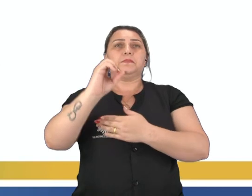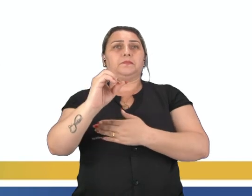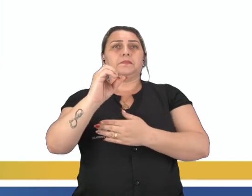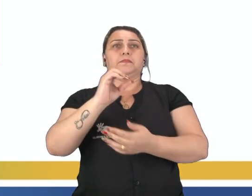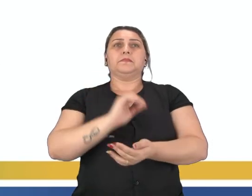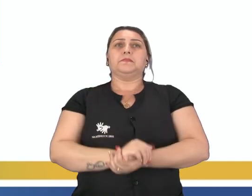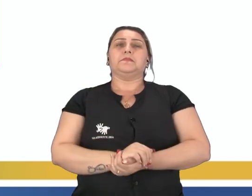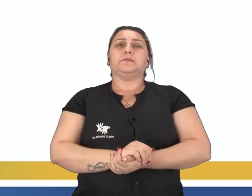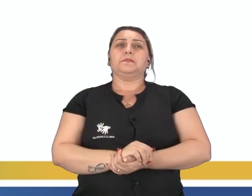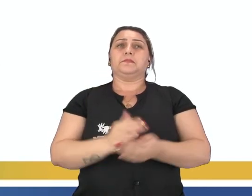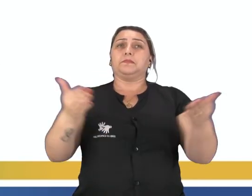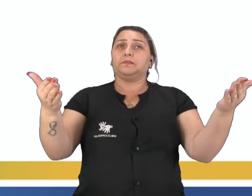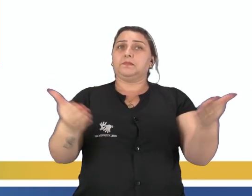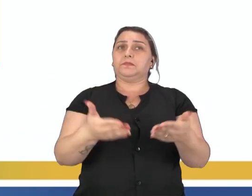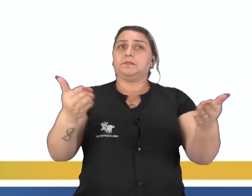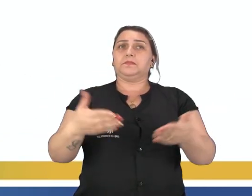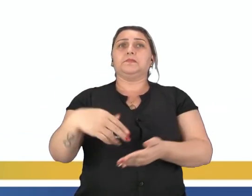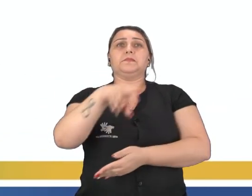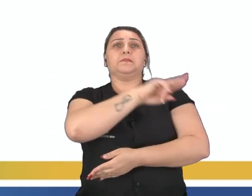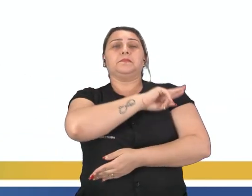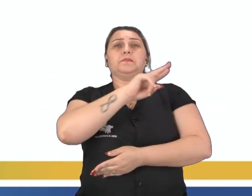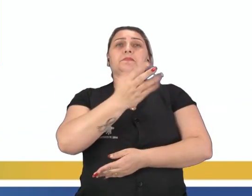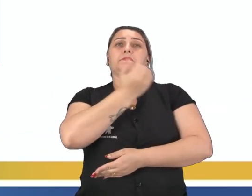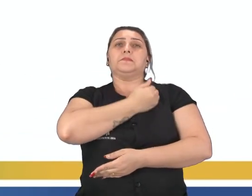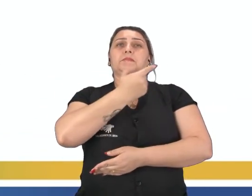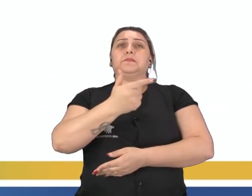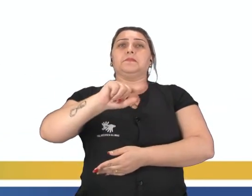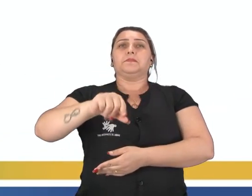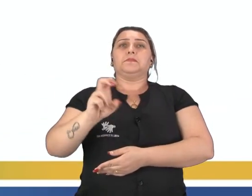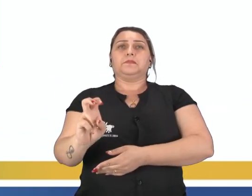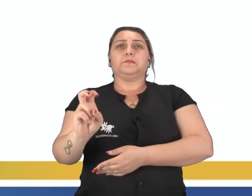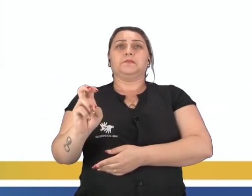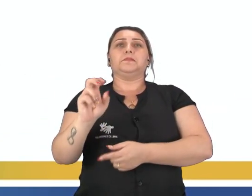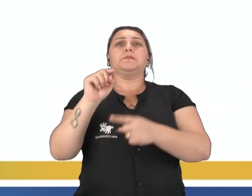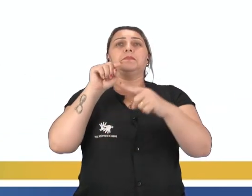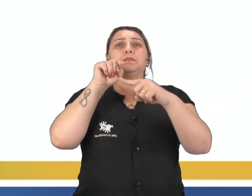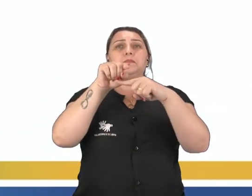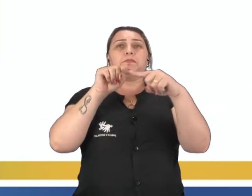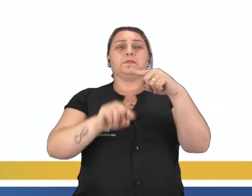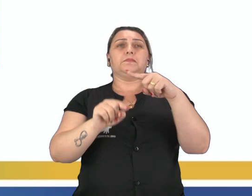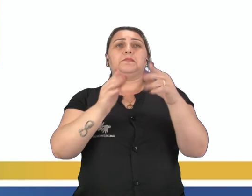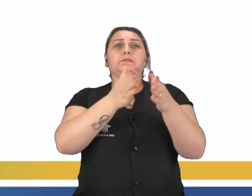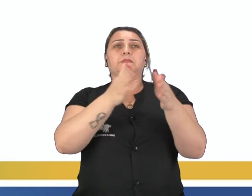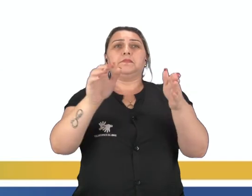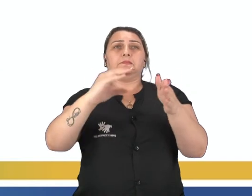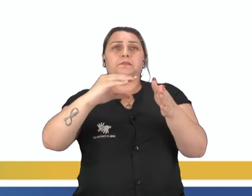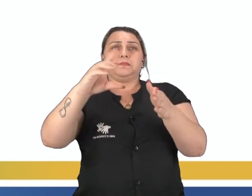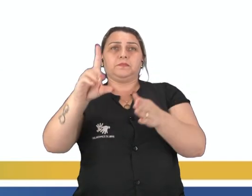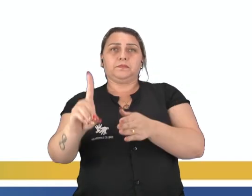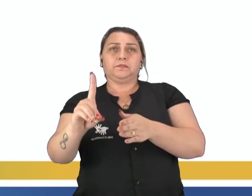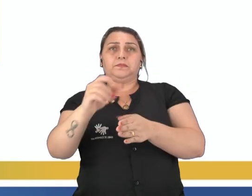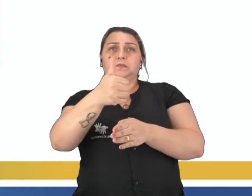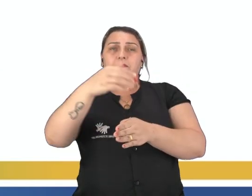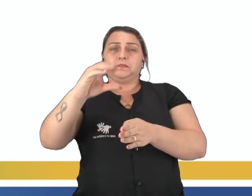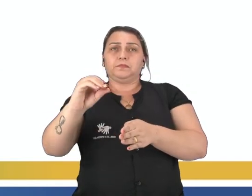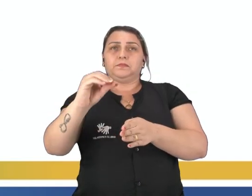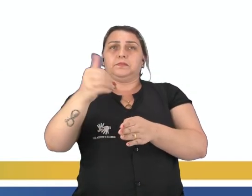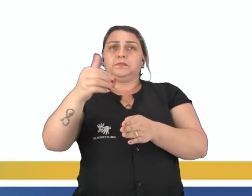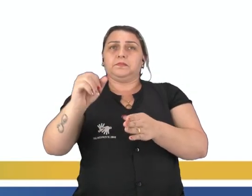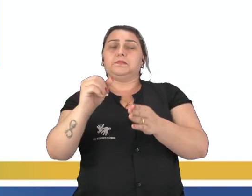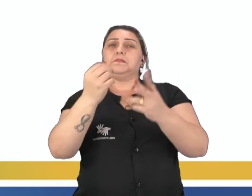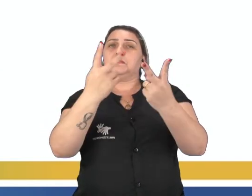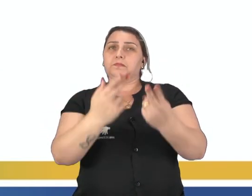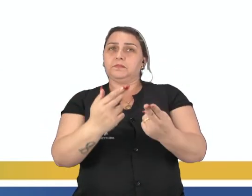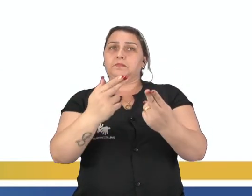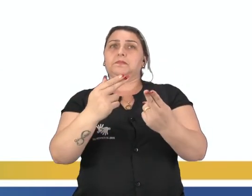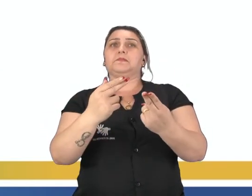zero. Agora, para representar o número 2,5, dividimos o segmento de C até D, né,